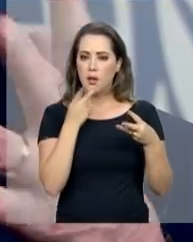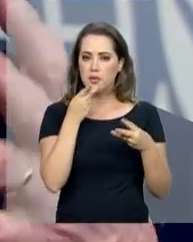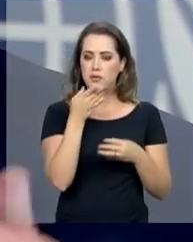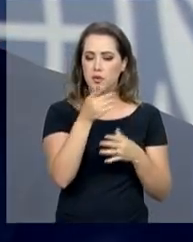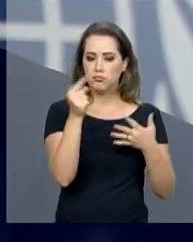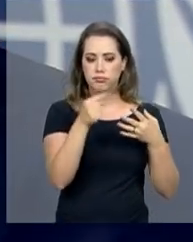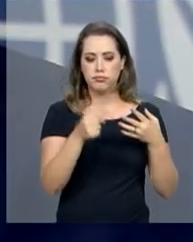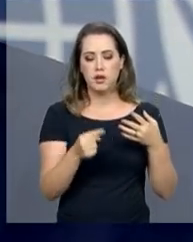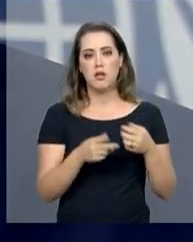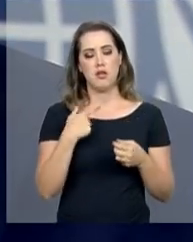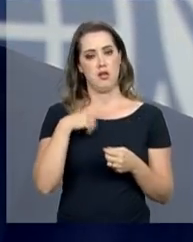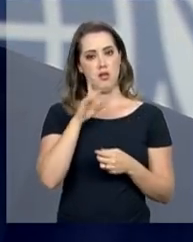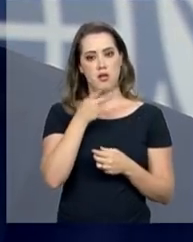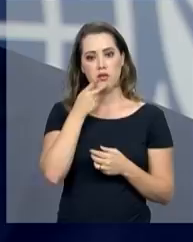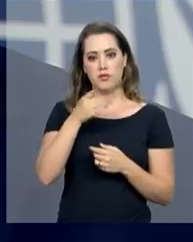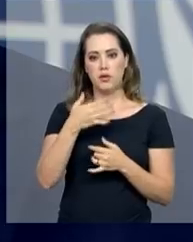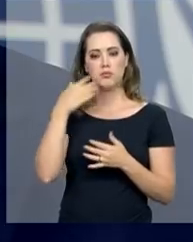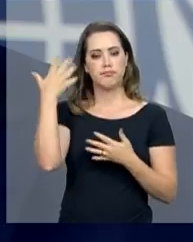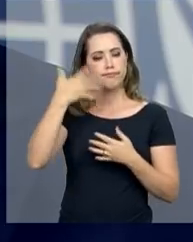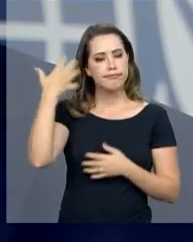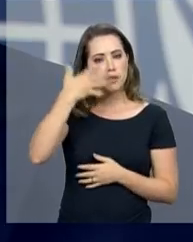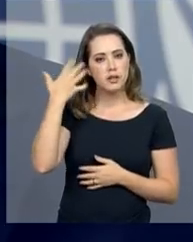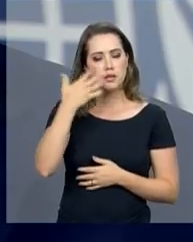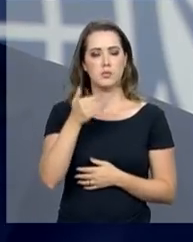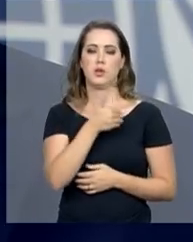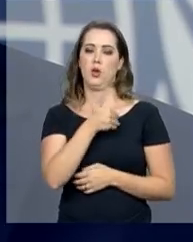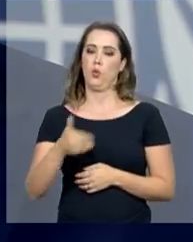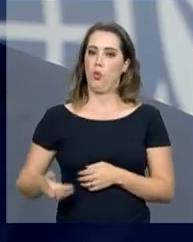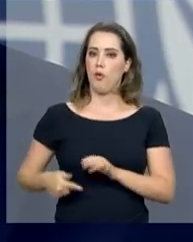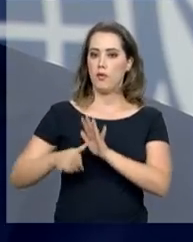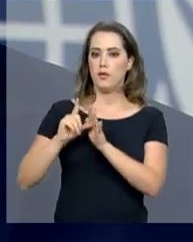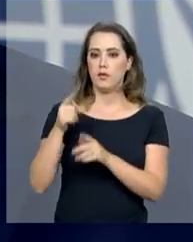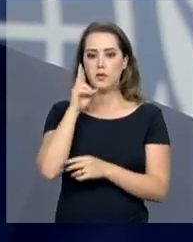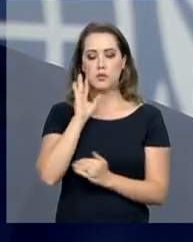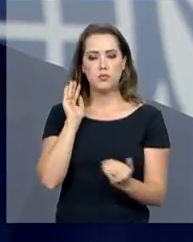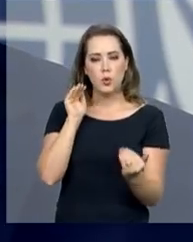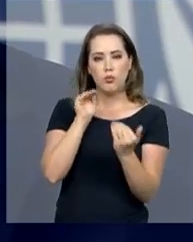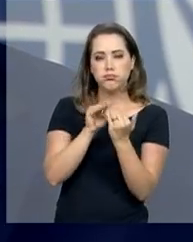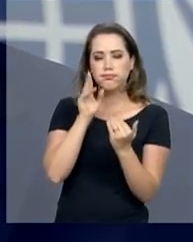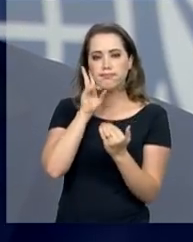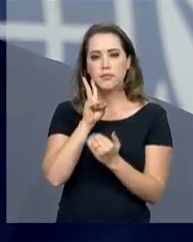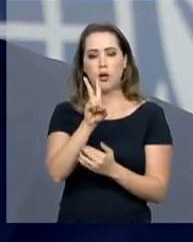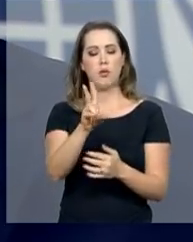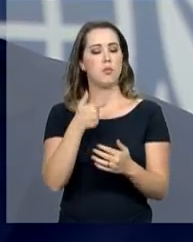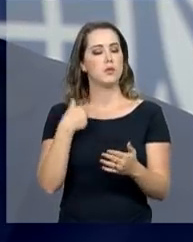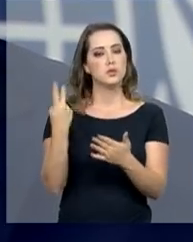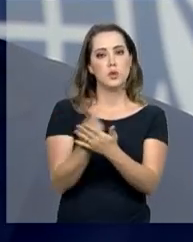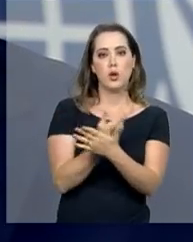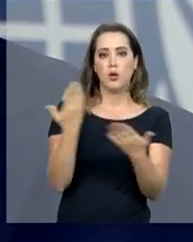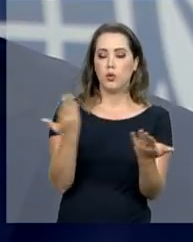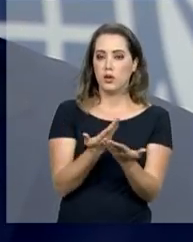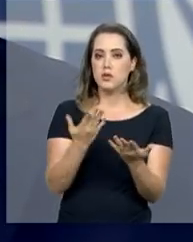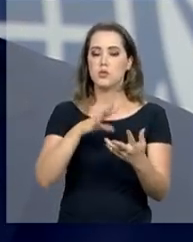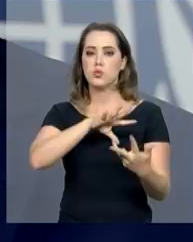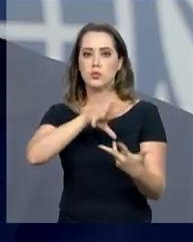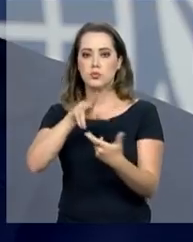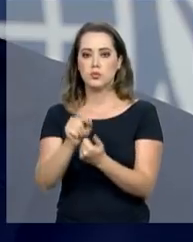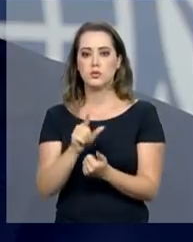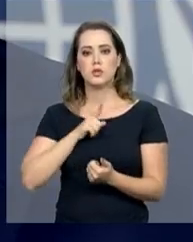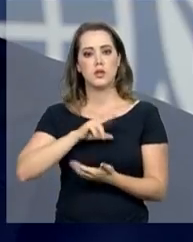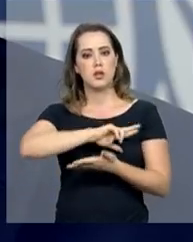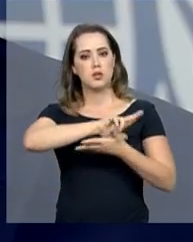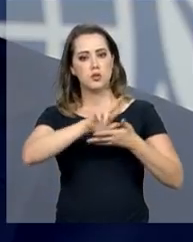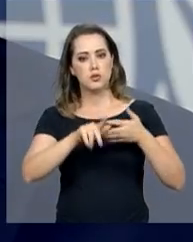entrar eu que liguei fartamente no meu governo foi tendo em vista uma constatação do que acontece hoje no mundo há países